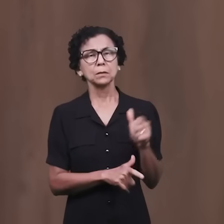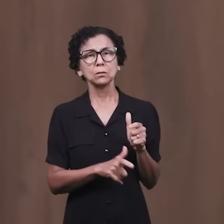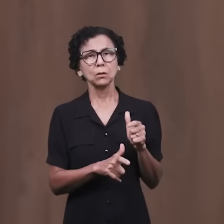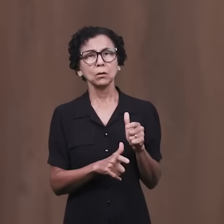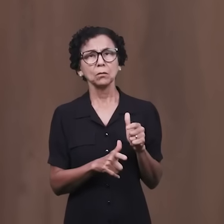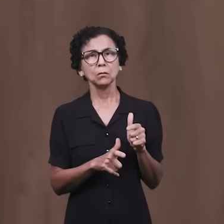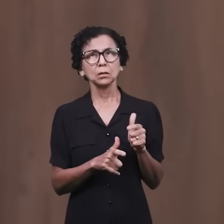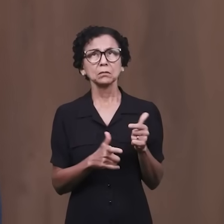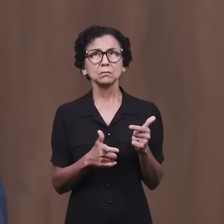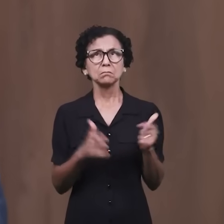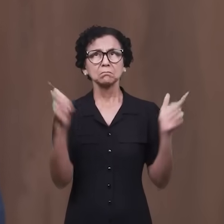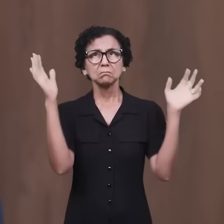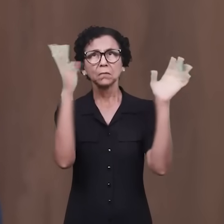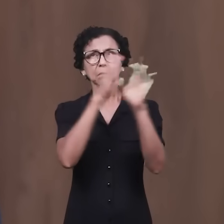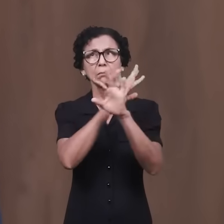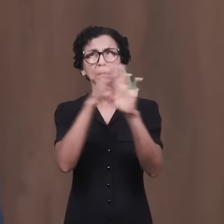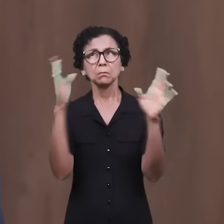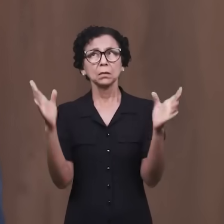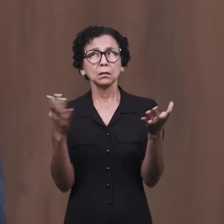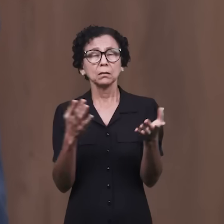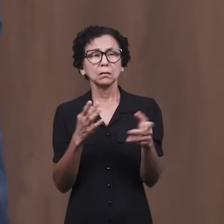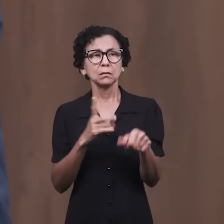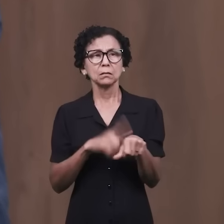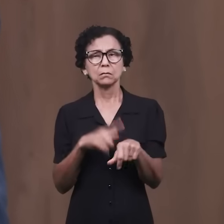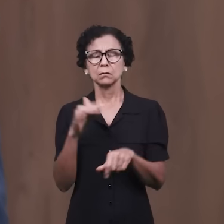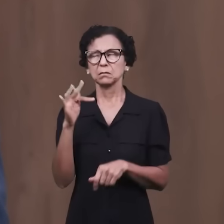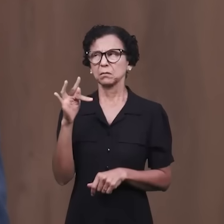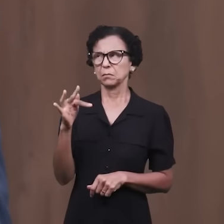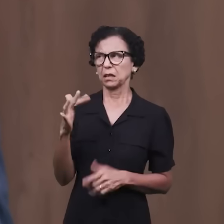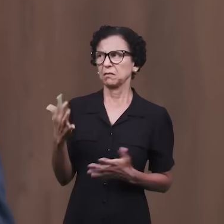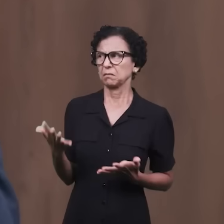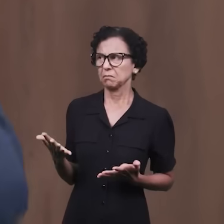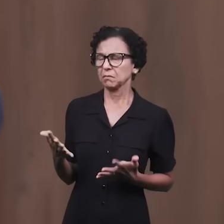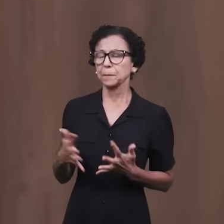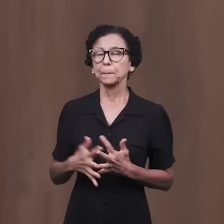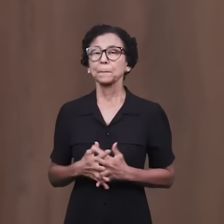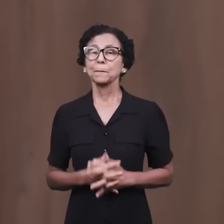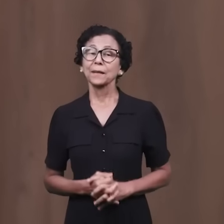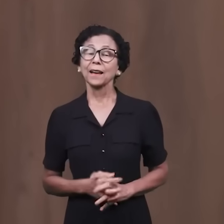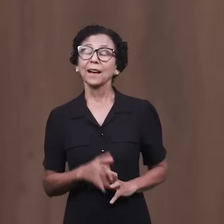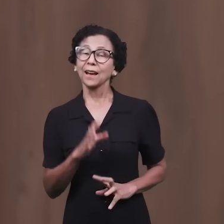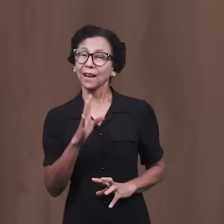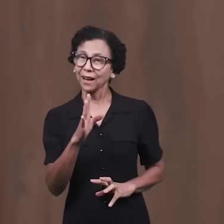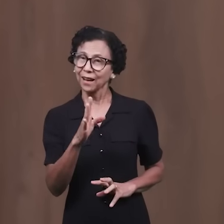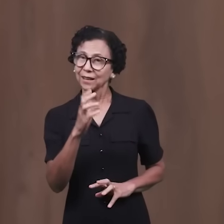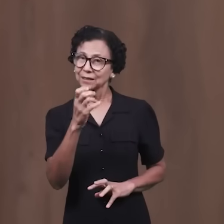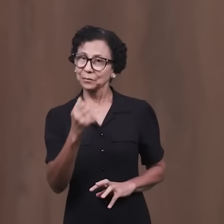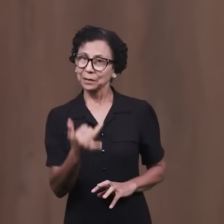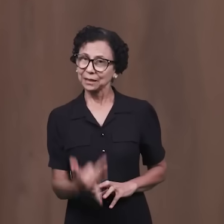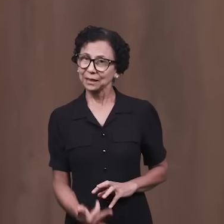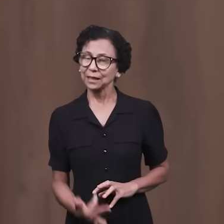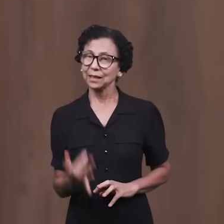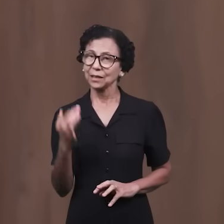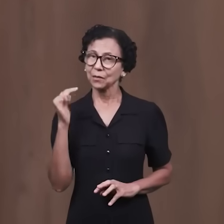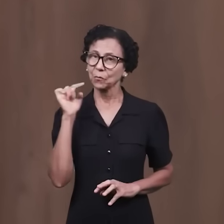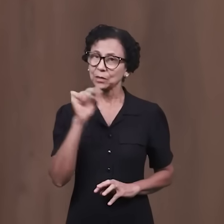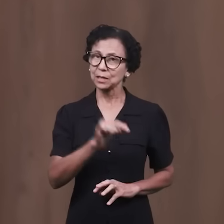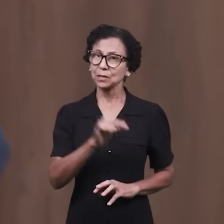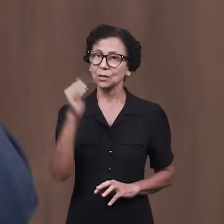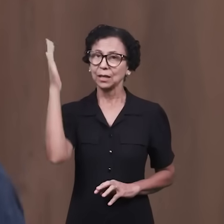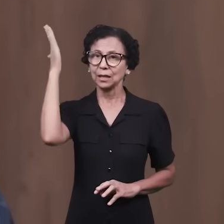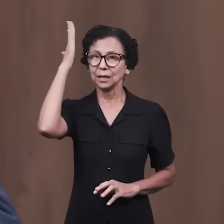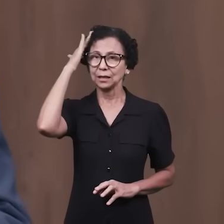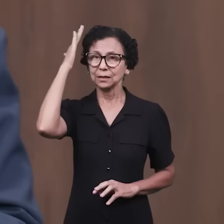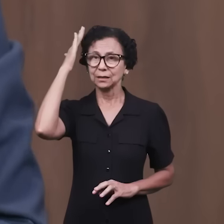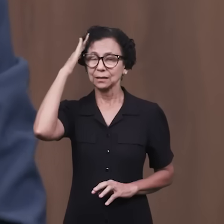Como você falou, porque você só pode entrar no tempo profético da palavra se o Espírito Santo te